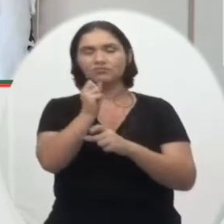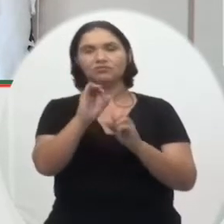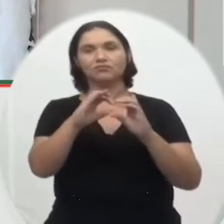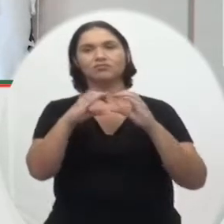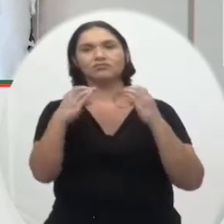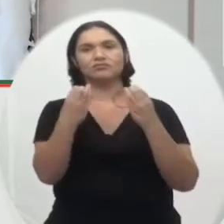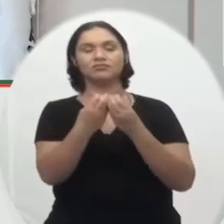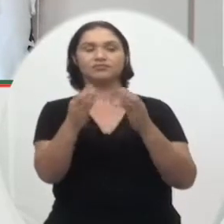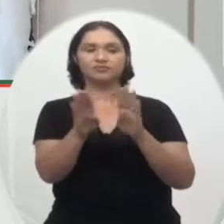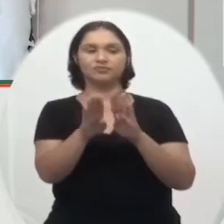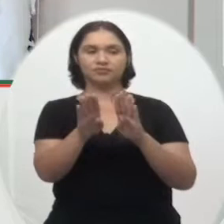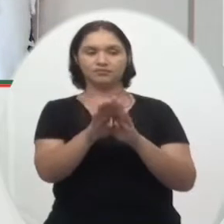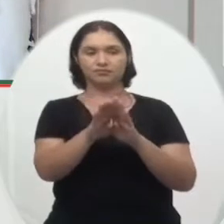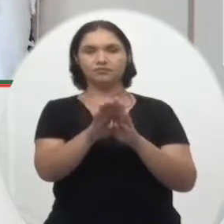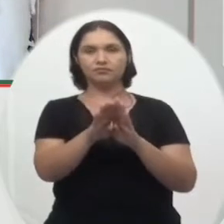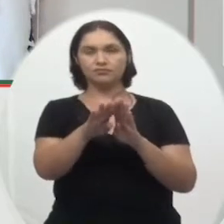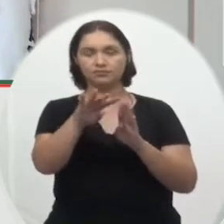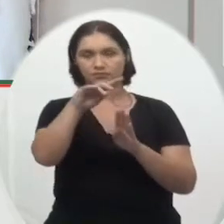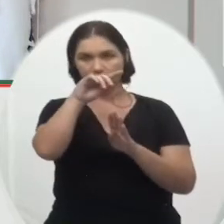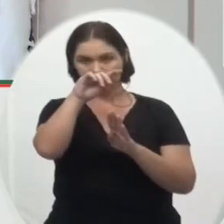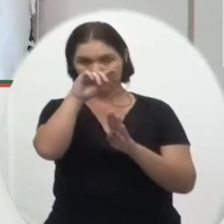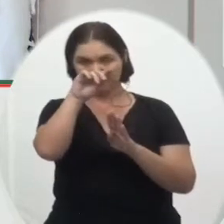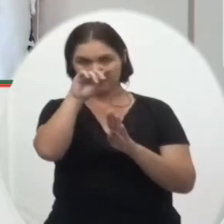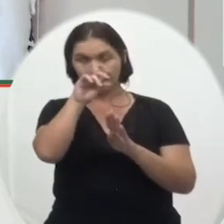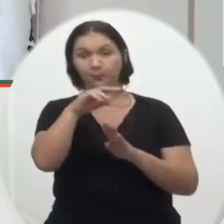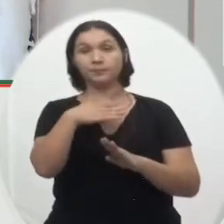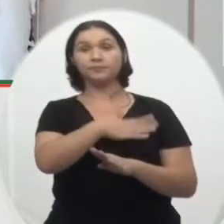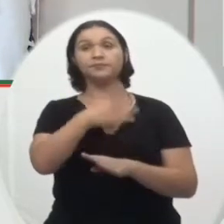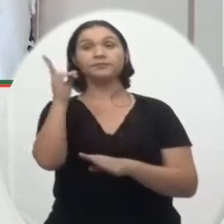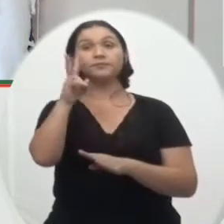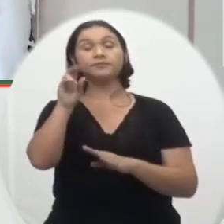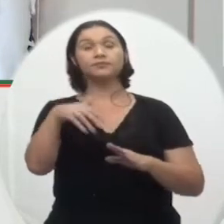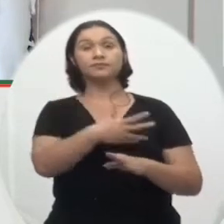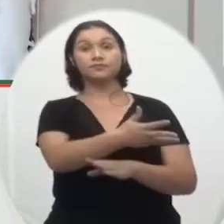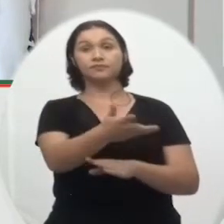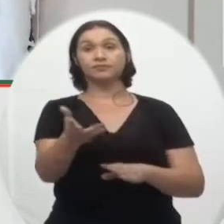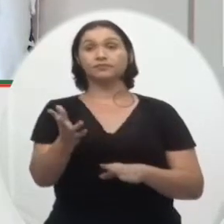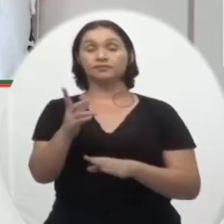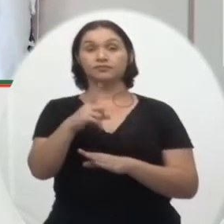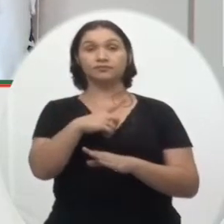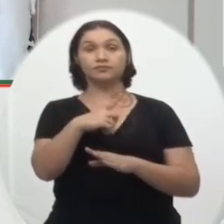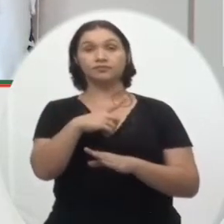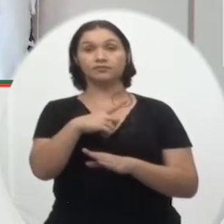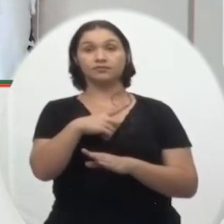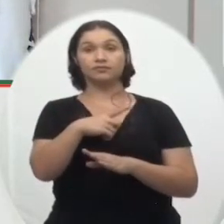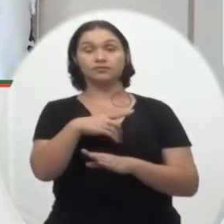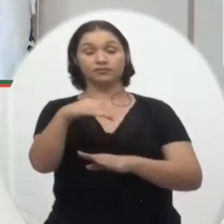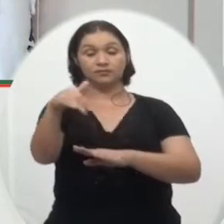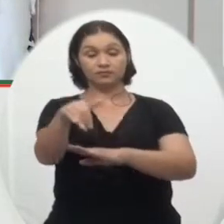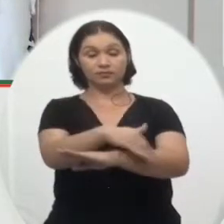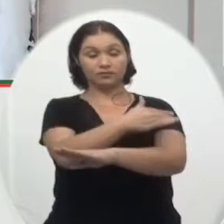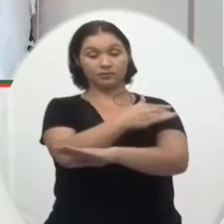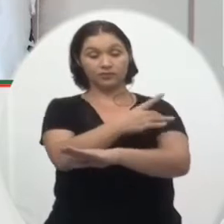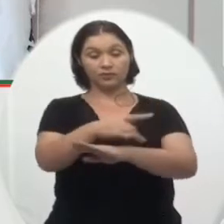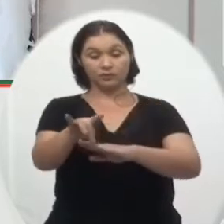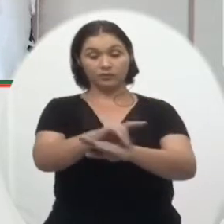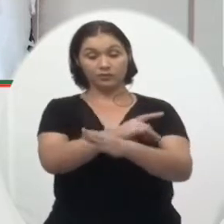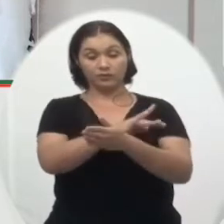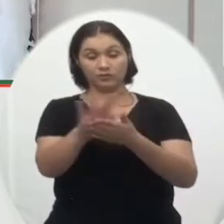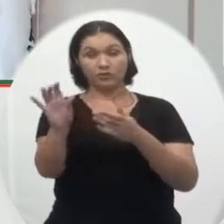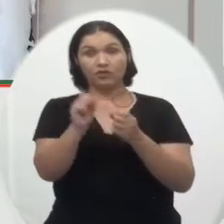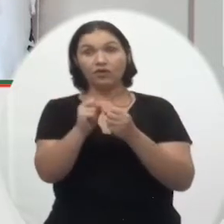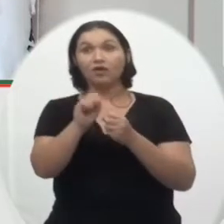E também aqui quero lembrar também a todos que teve pavimentação também nas ruas da Vila